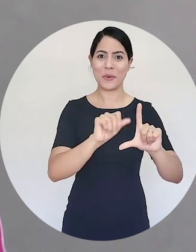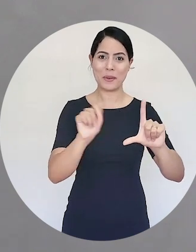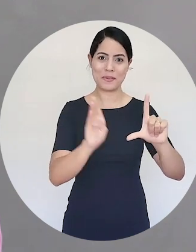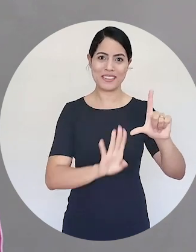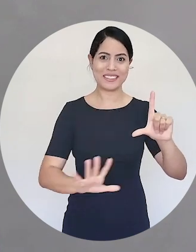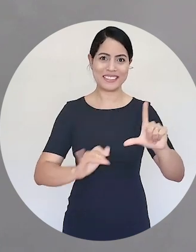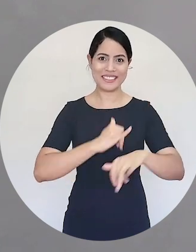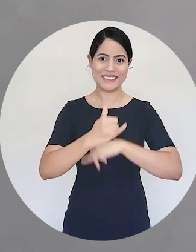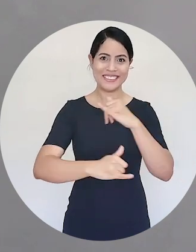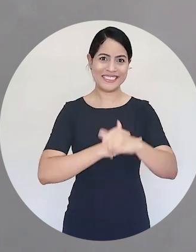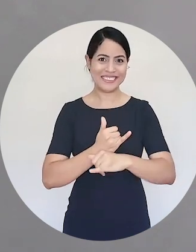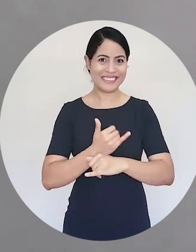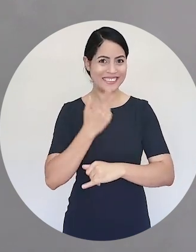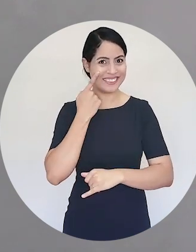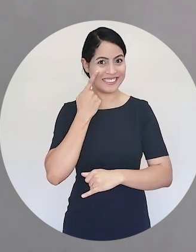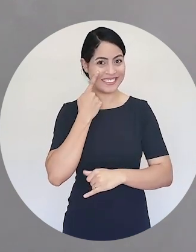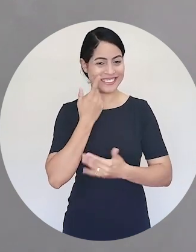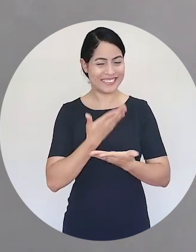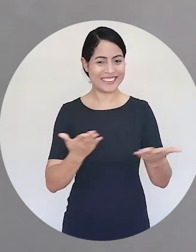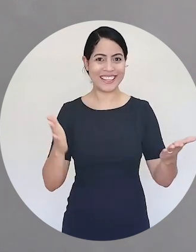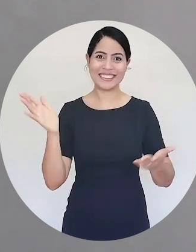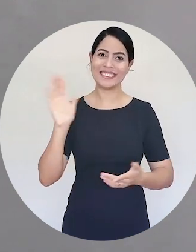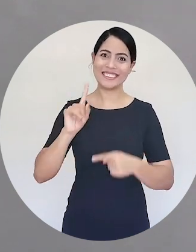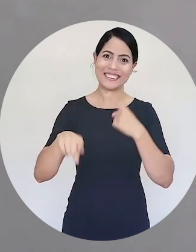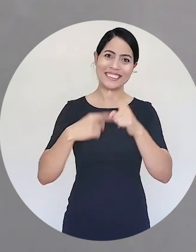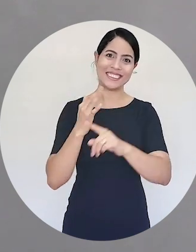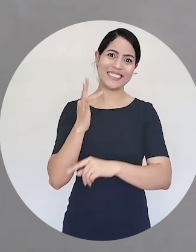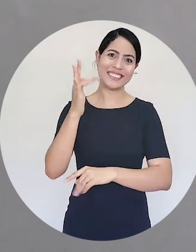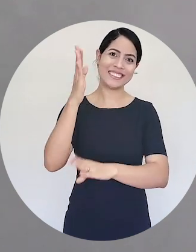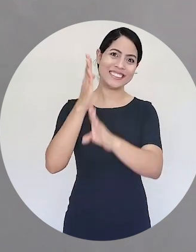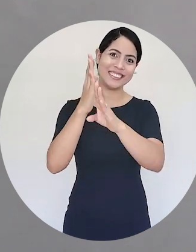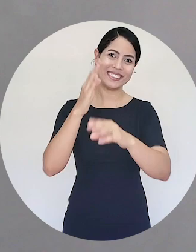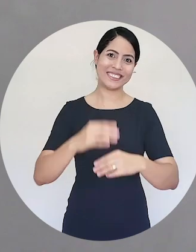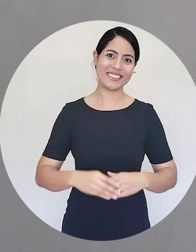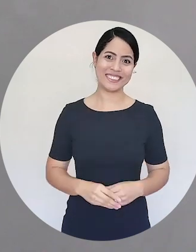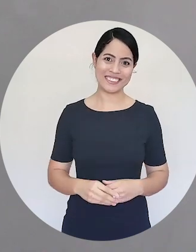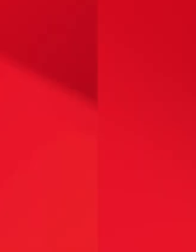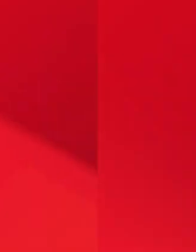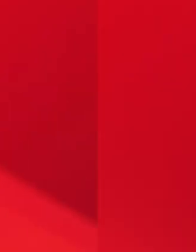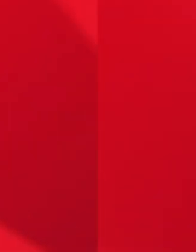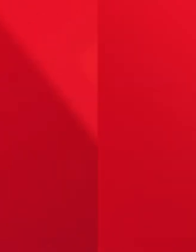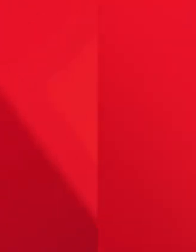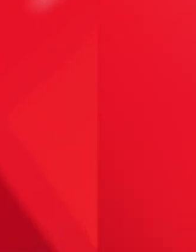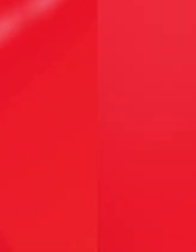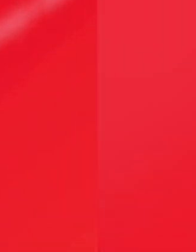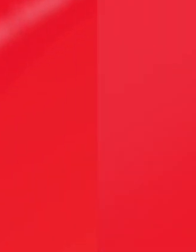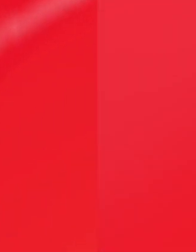online que são preparados especialmente para vocês. Tchau, tchau e até a próxima!